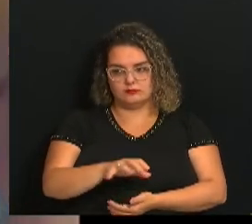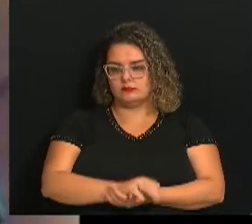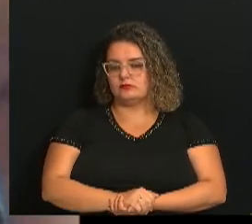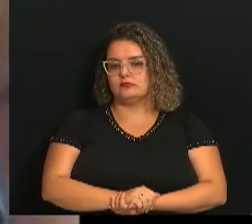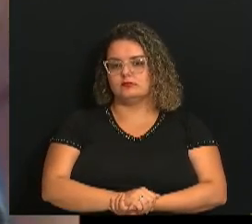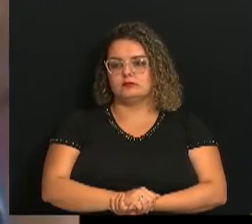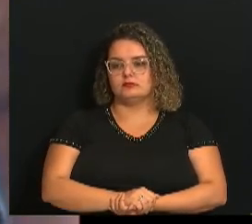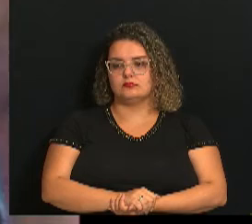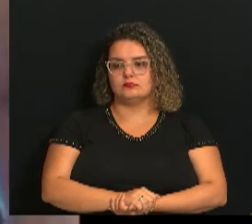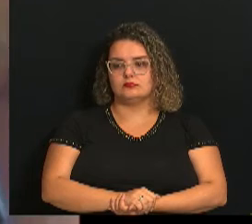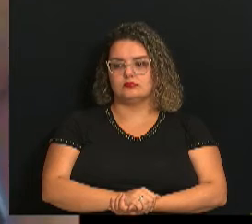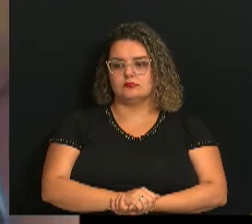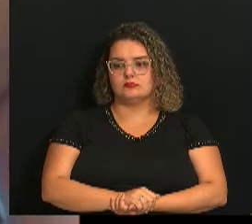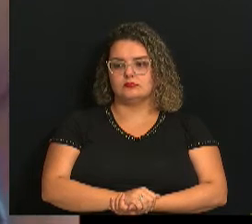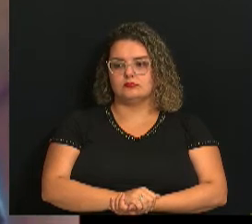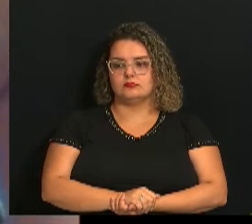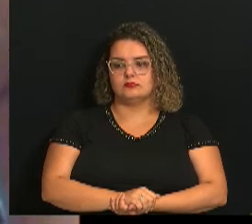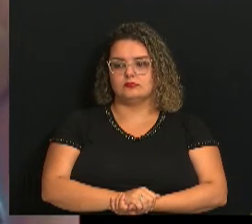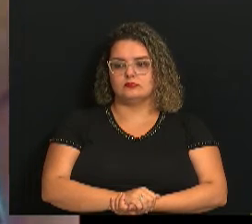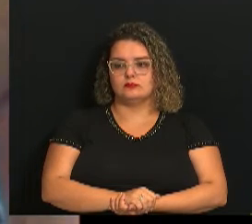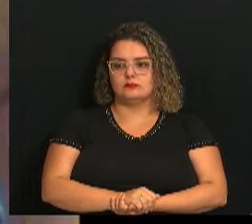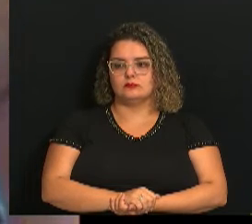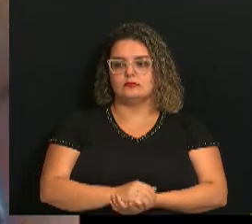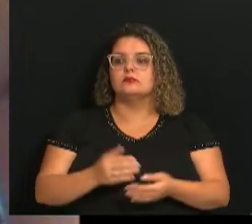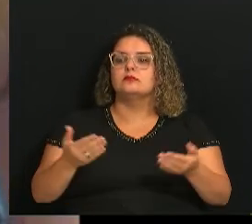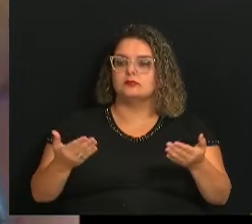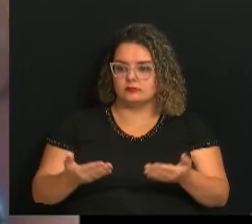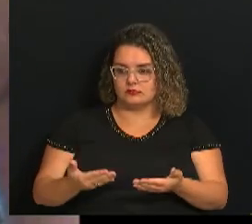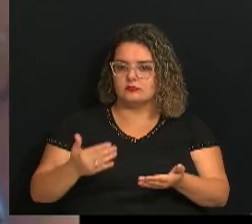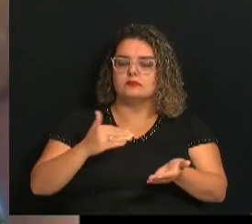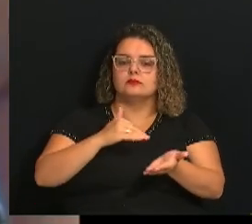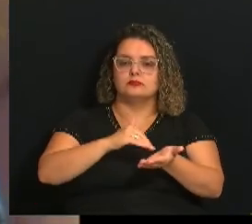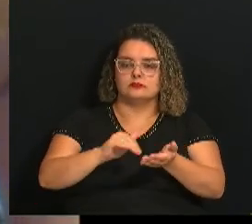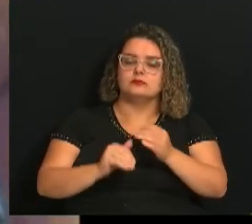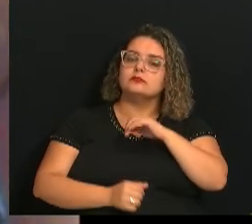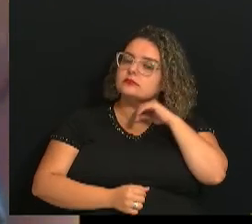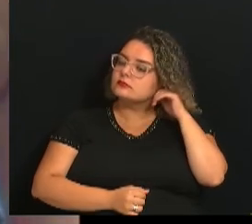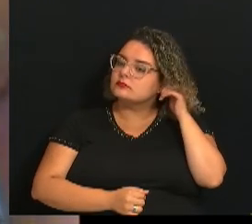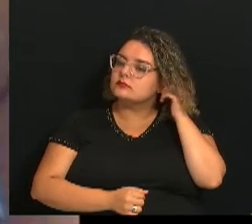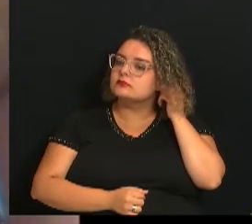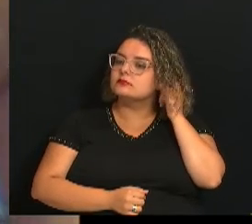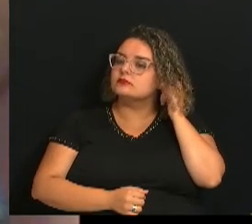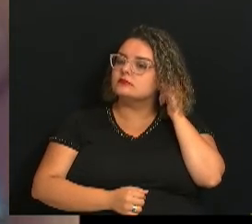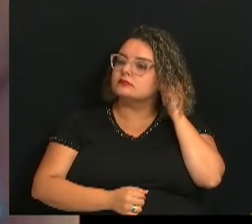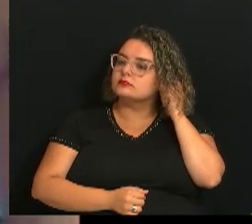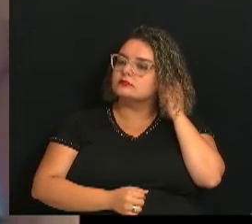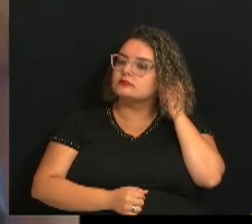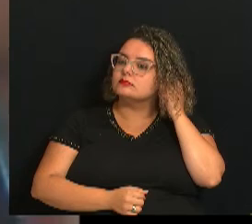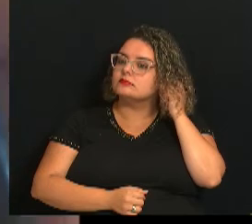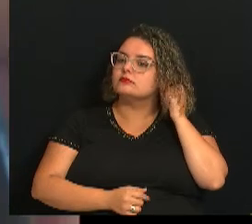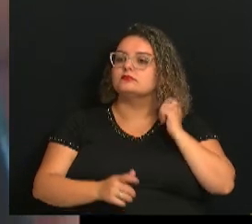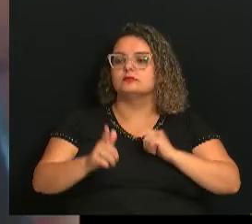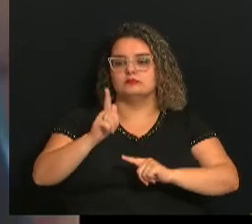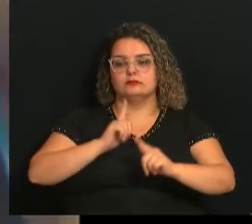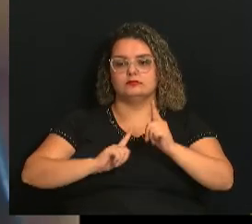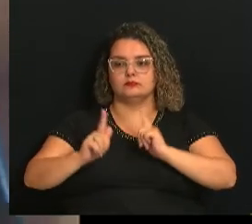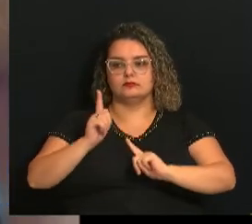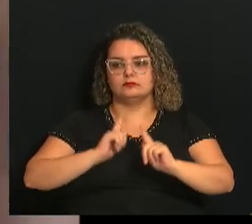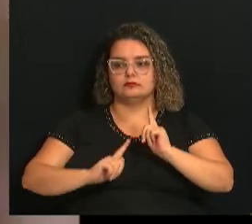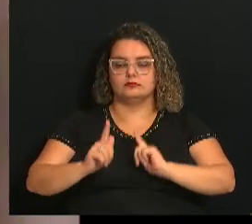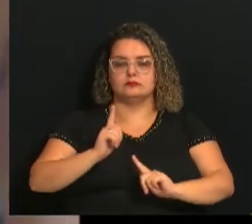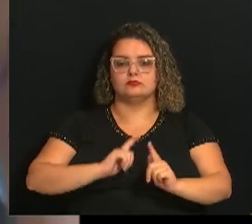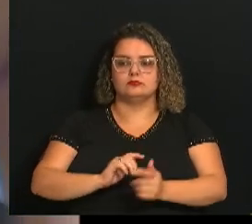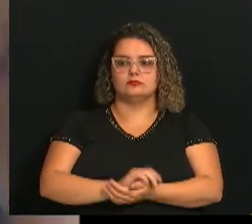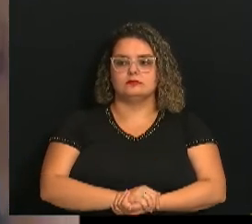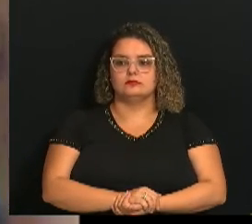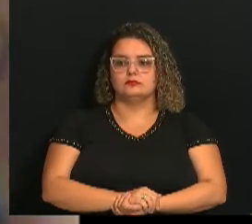Né? Essa atual secretaria, ela é composta por gestores que vieram, os